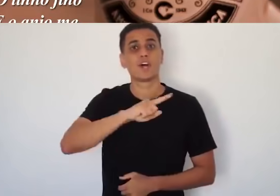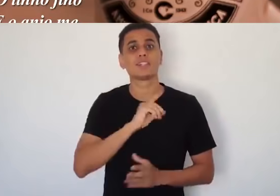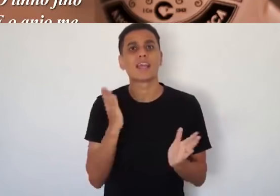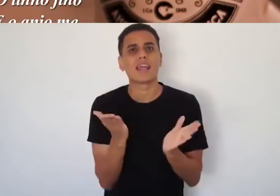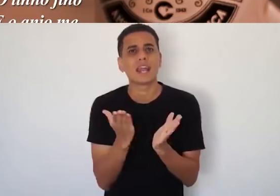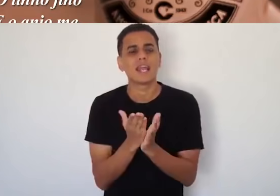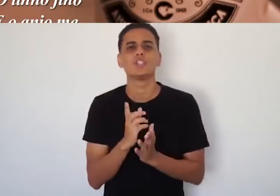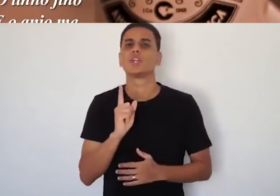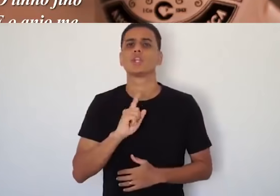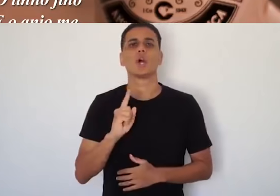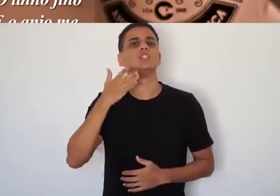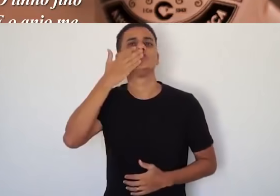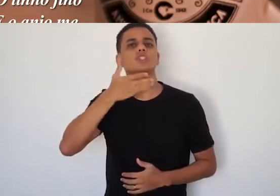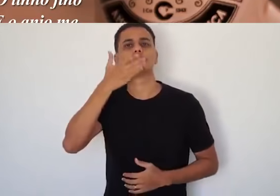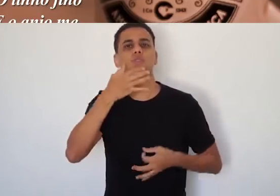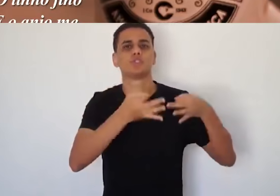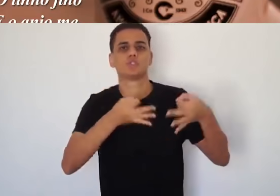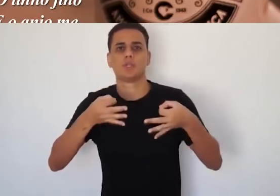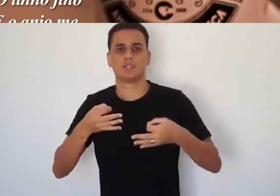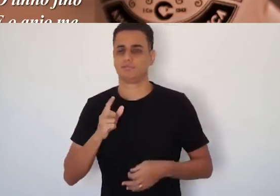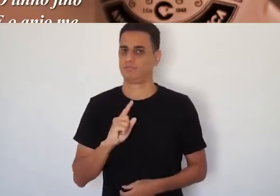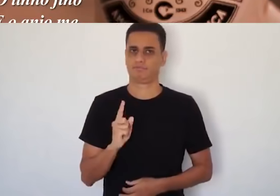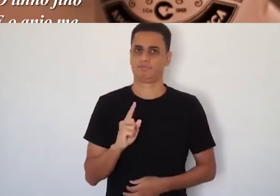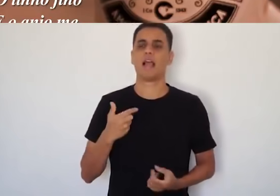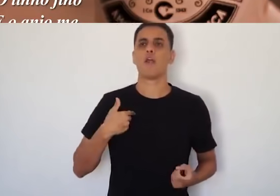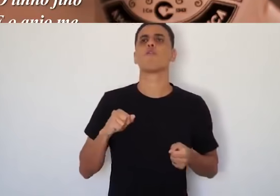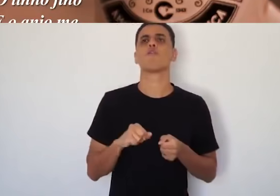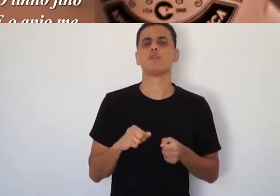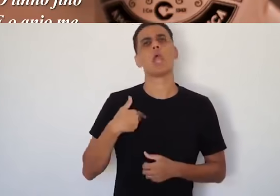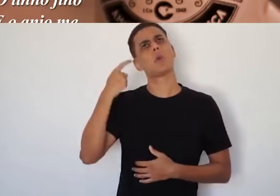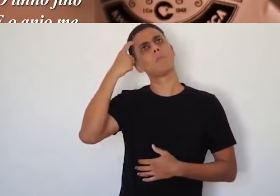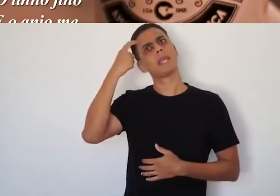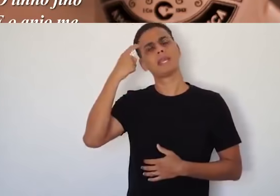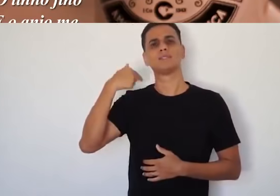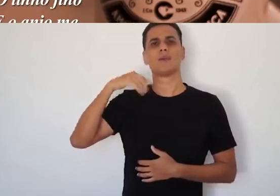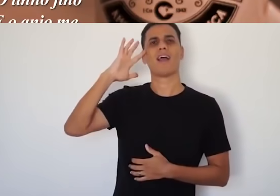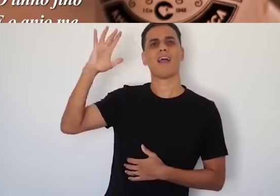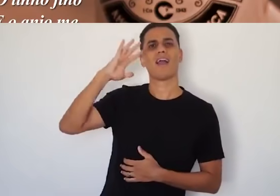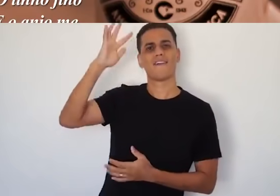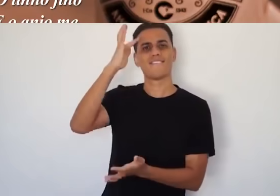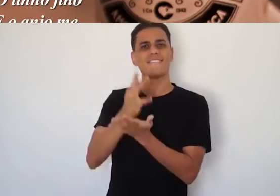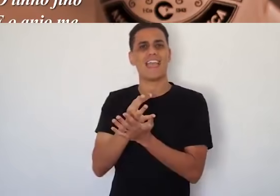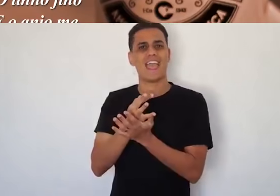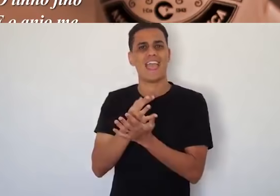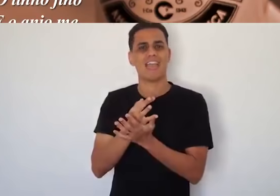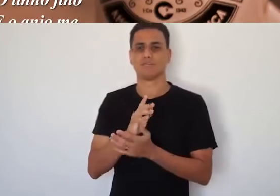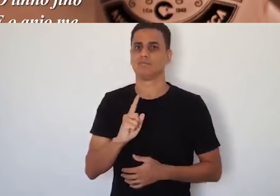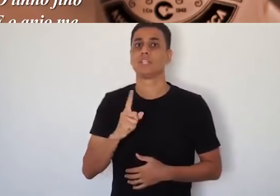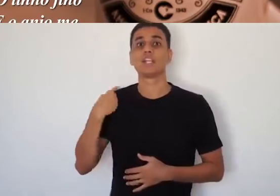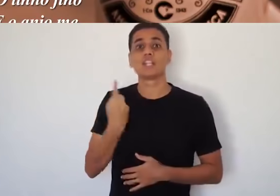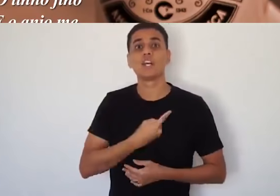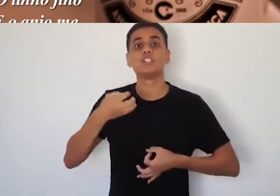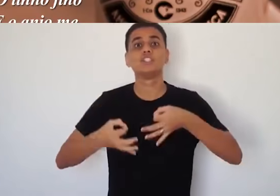regozijemo-nos, vamos alegrar-nos e dar glória, pois chegou a hora do casamento do Cordeiro e a sua noiva já se aprontou. Lembrando